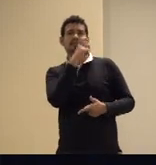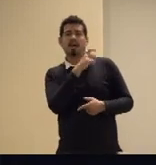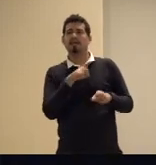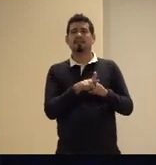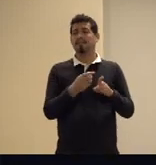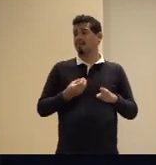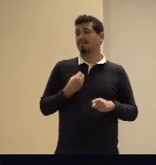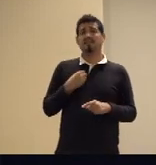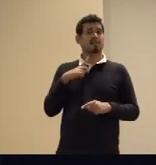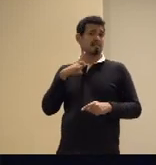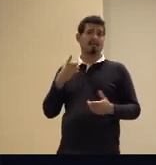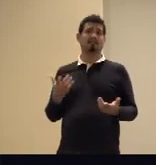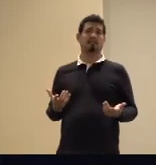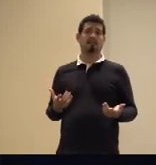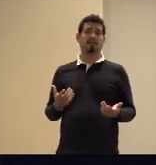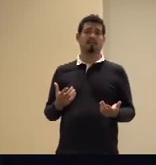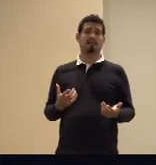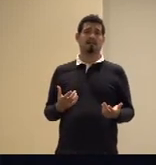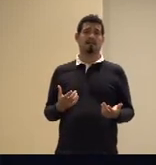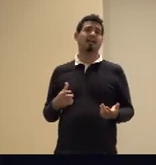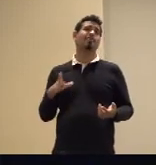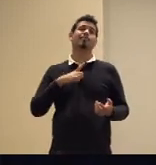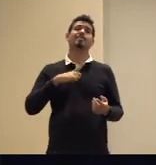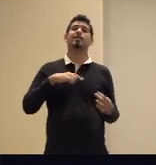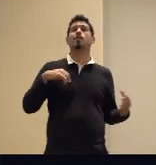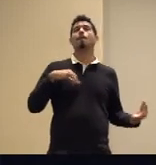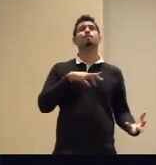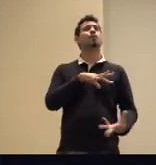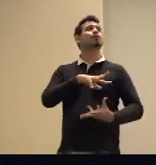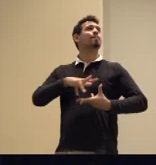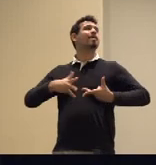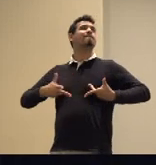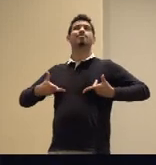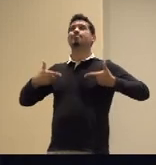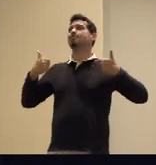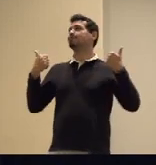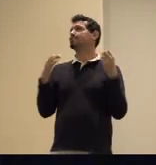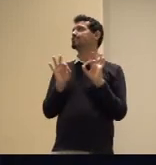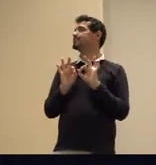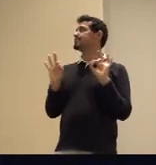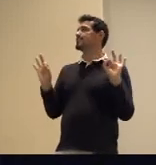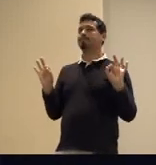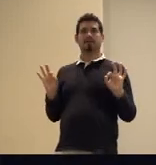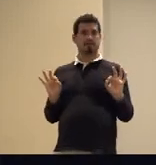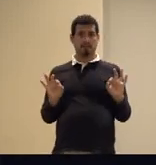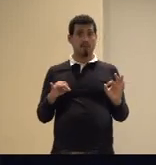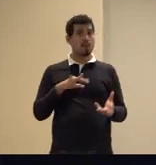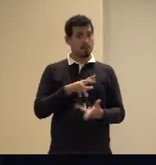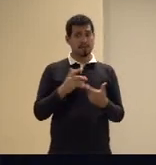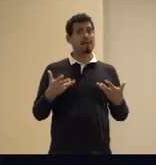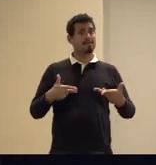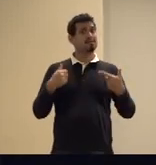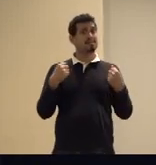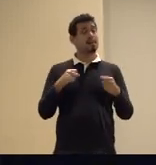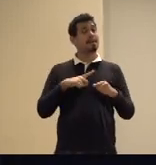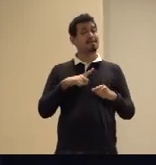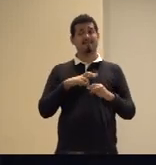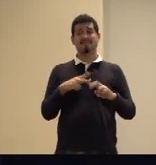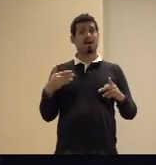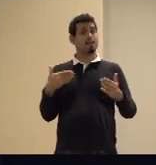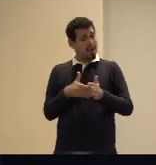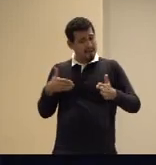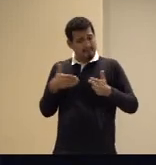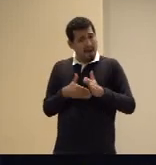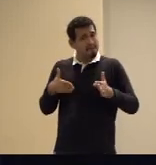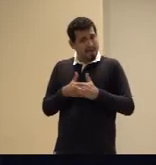vida. Não existe um mundo maravilhoso lá fora sempre. O mundo é maravilhoso, mas recheado de problemas,